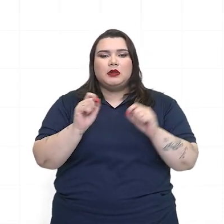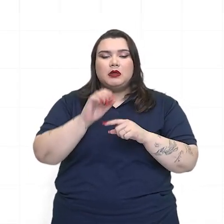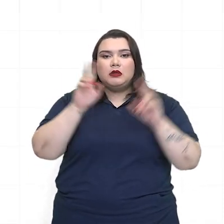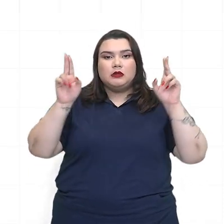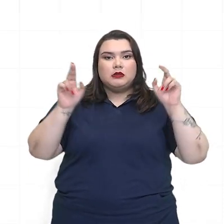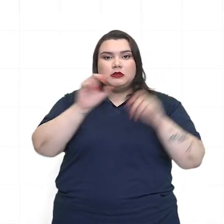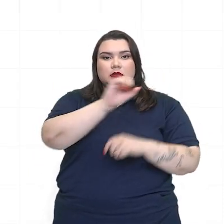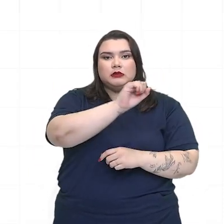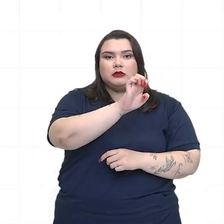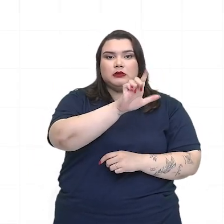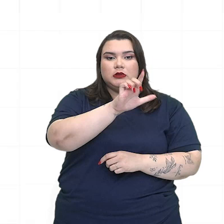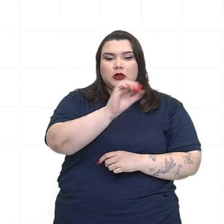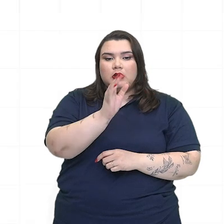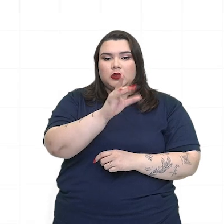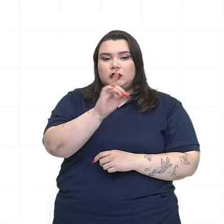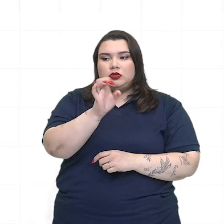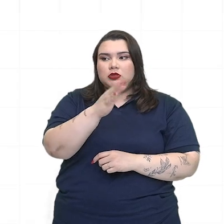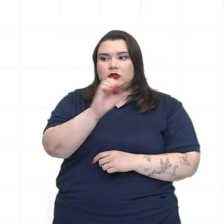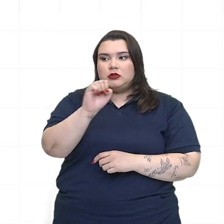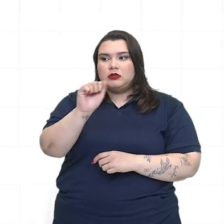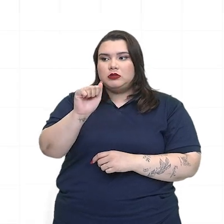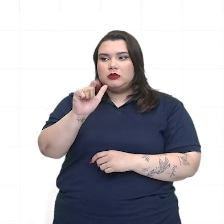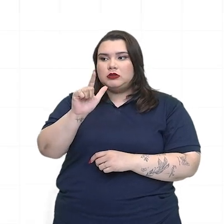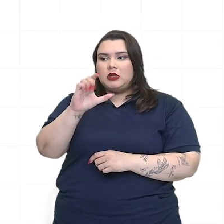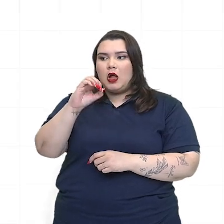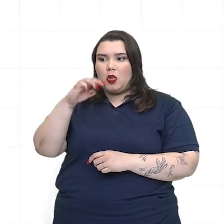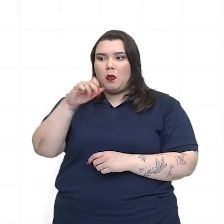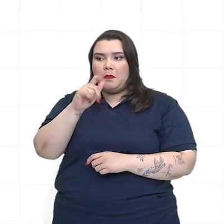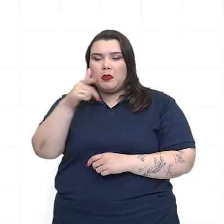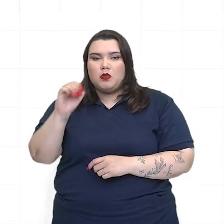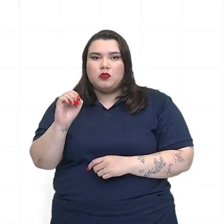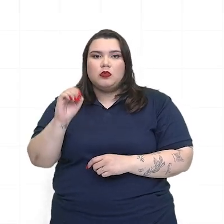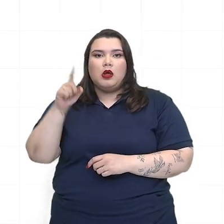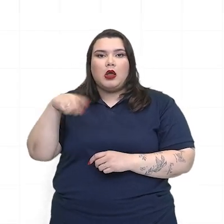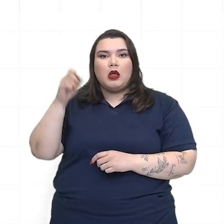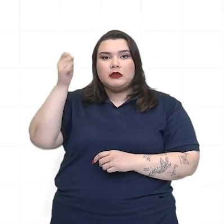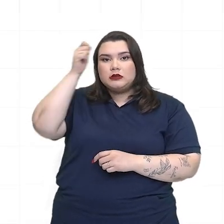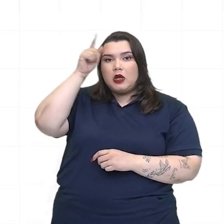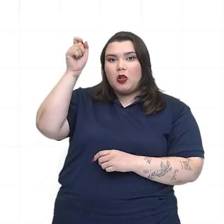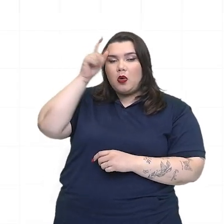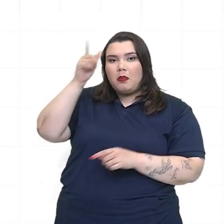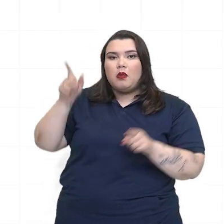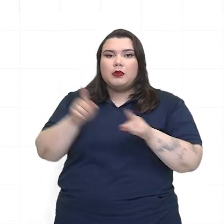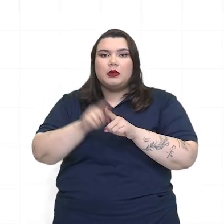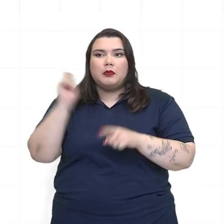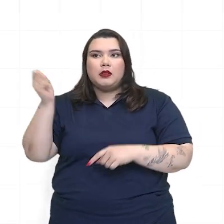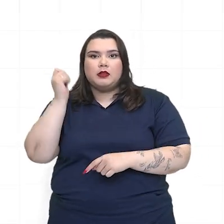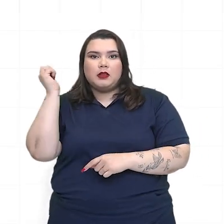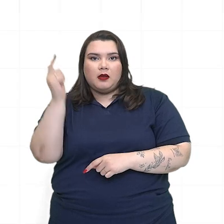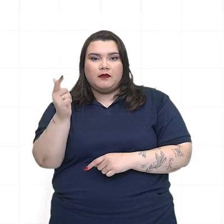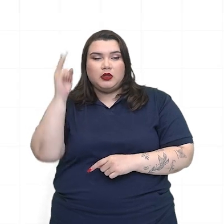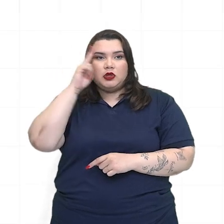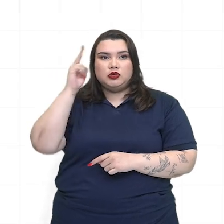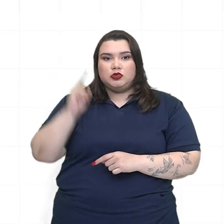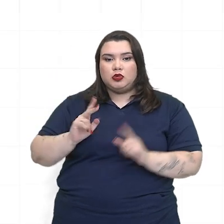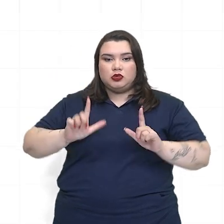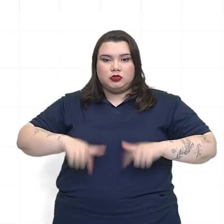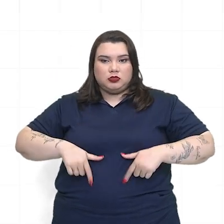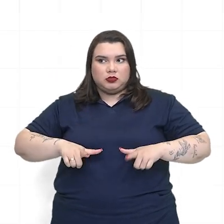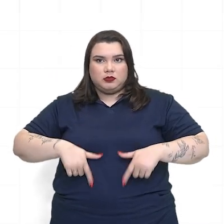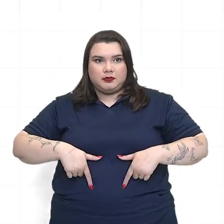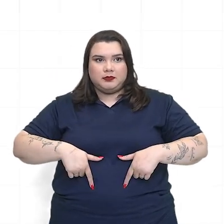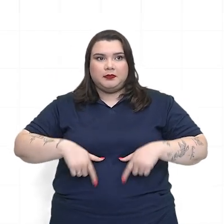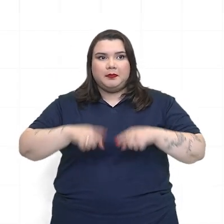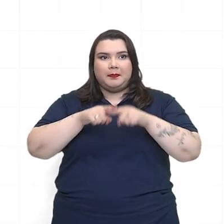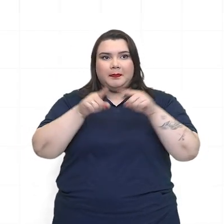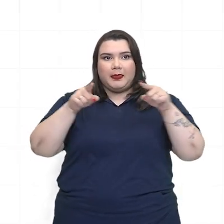Ele foi amplamente usado nos reinados de Davi e de Salomão, ali na história de Israel. Mais